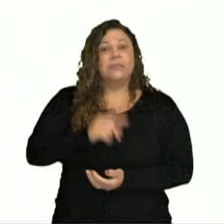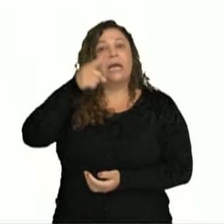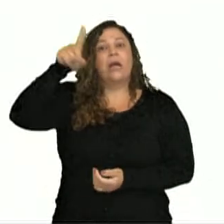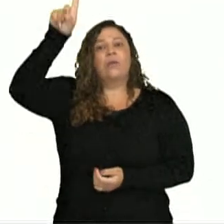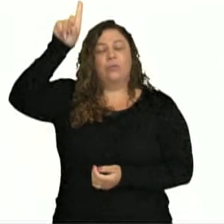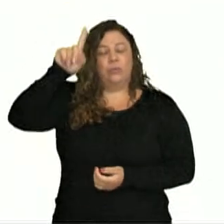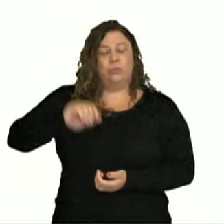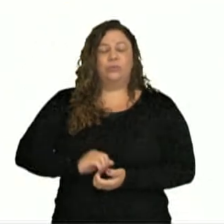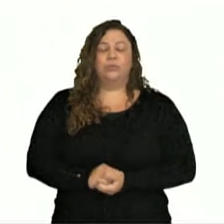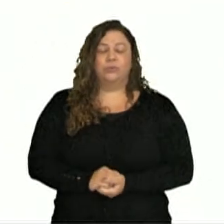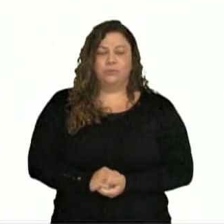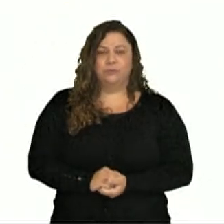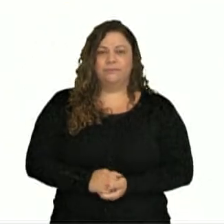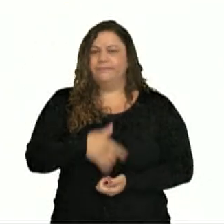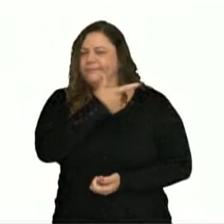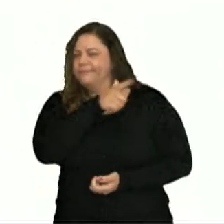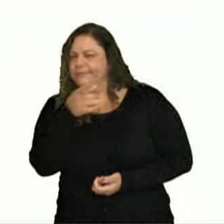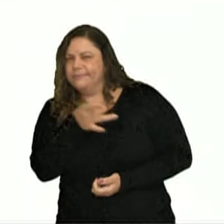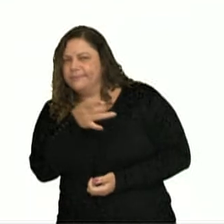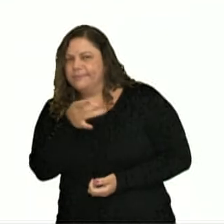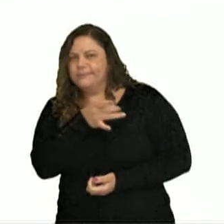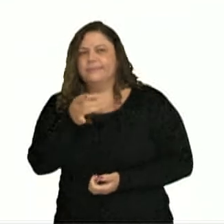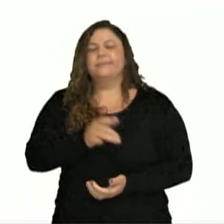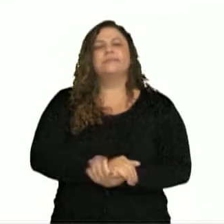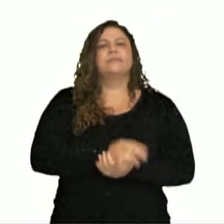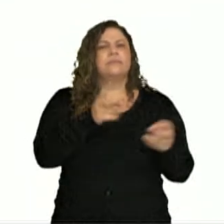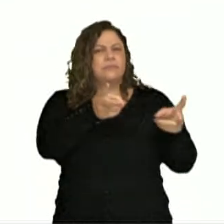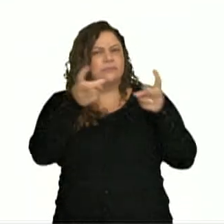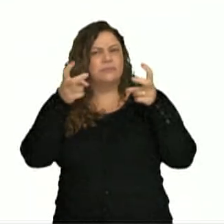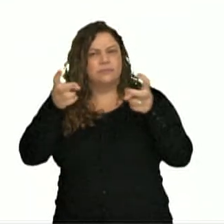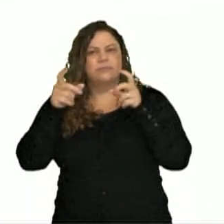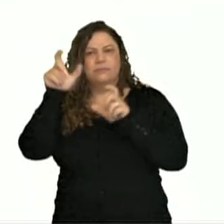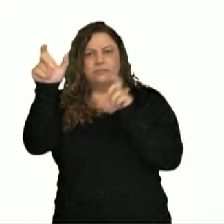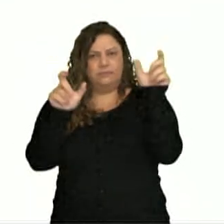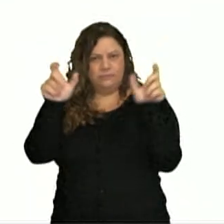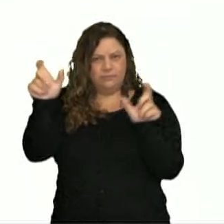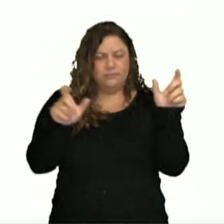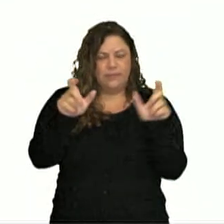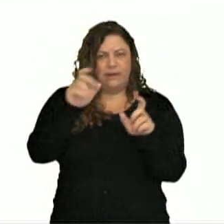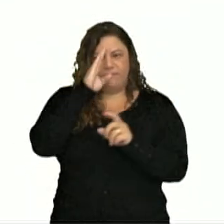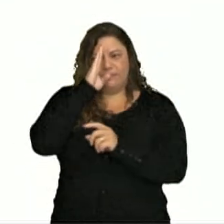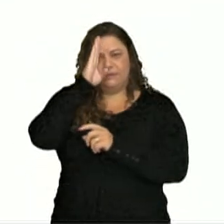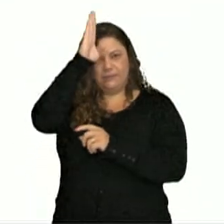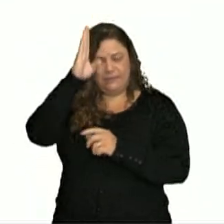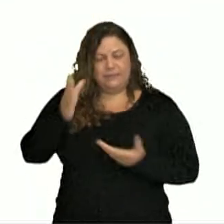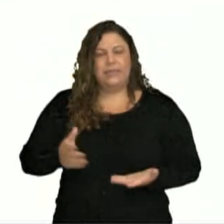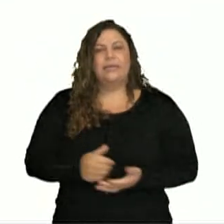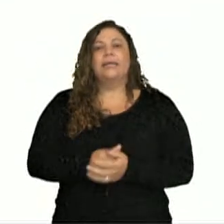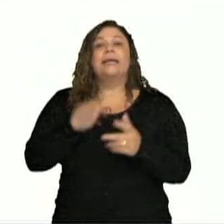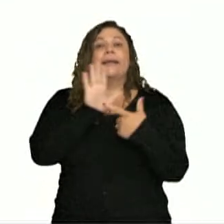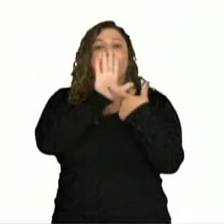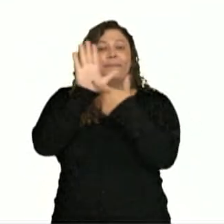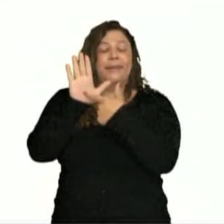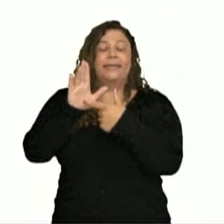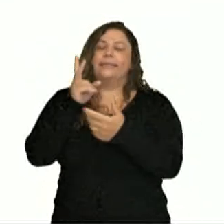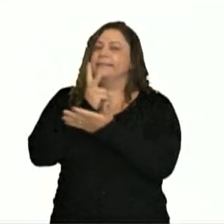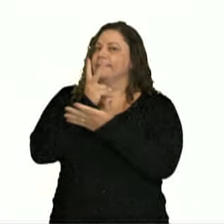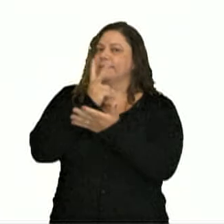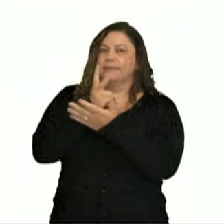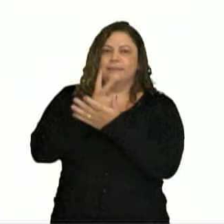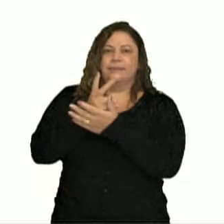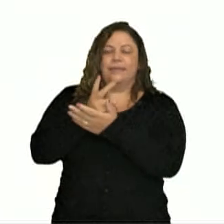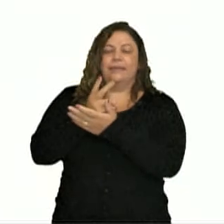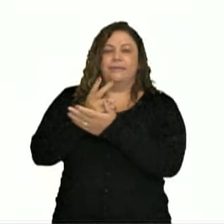no tengas miedo. Percebemos aí que as palavras destacadas, elas aparecem sempre antes